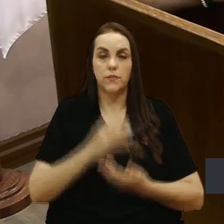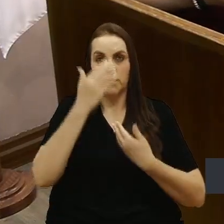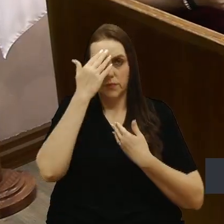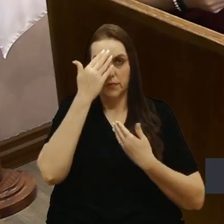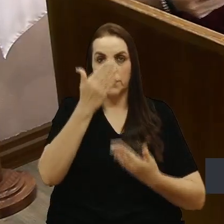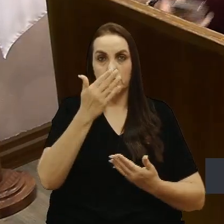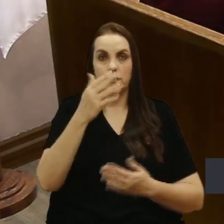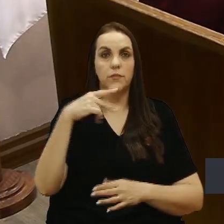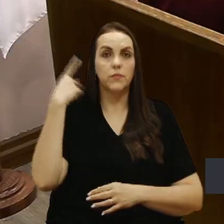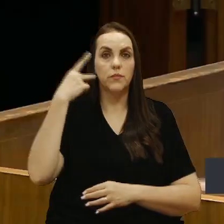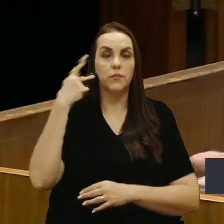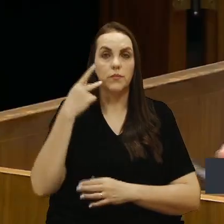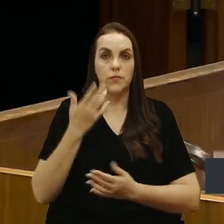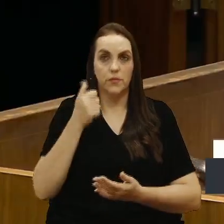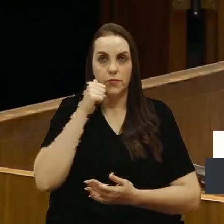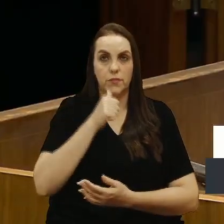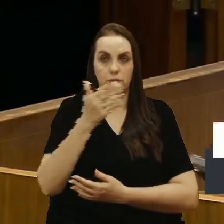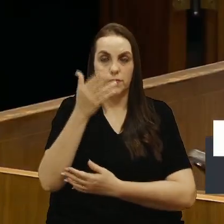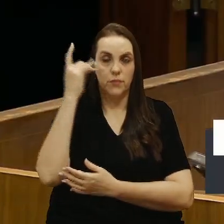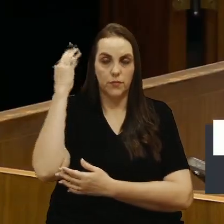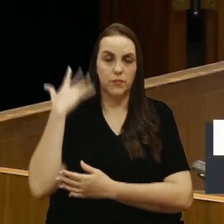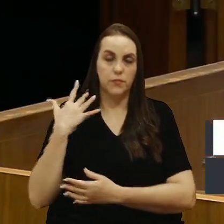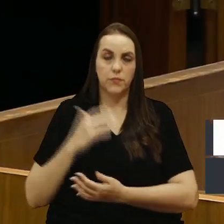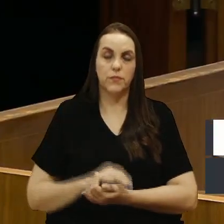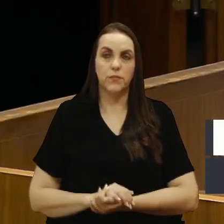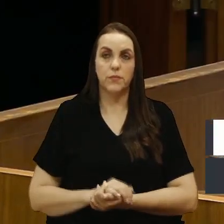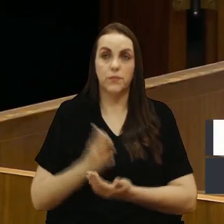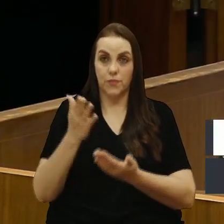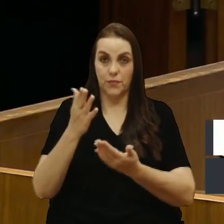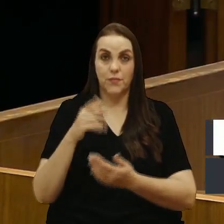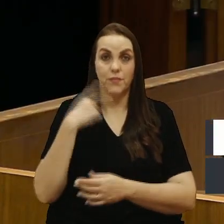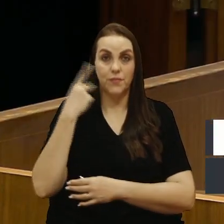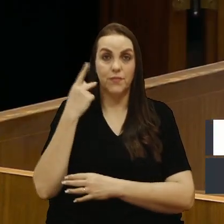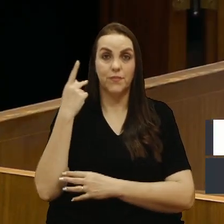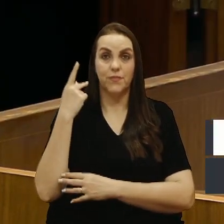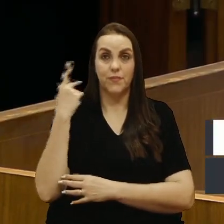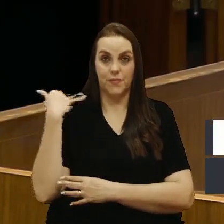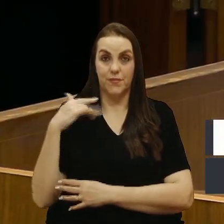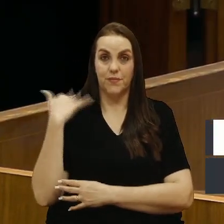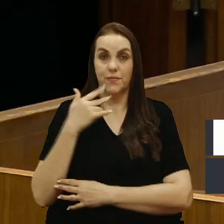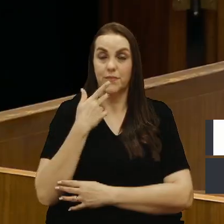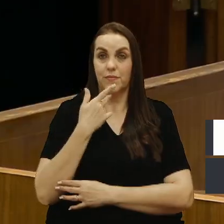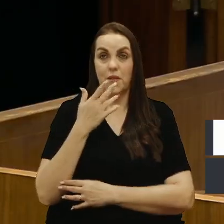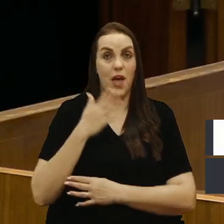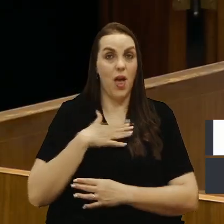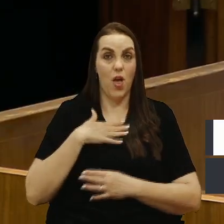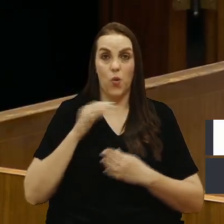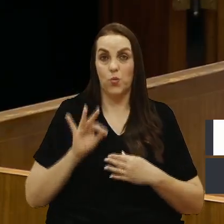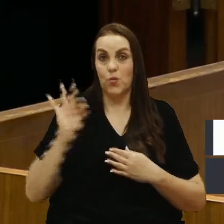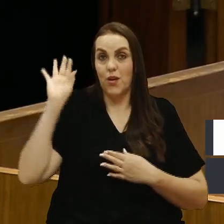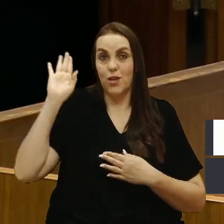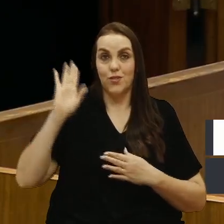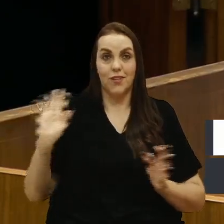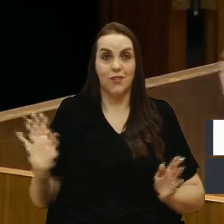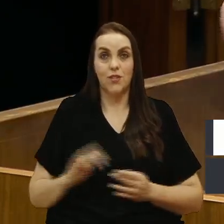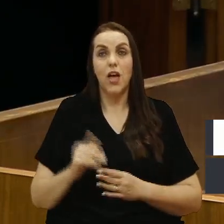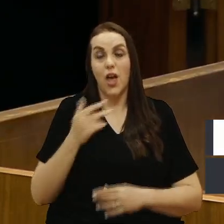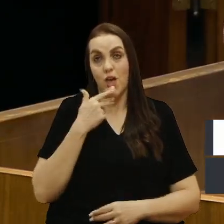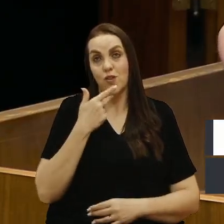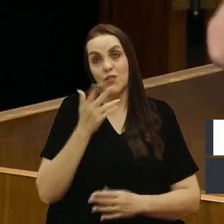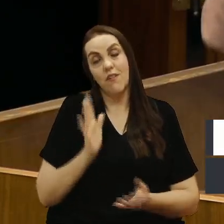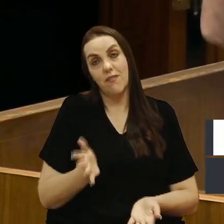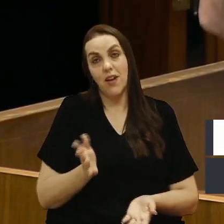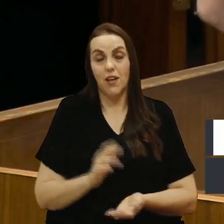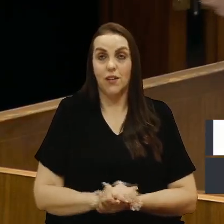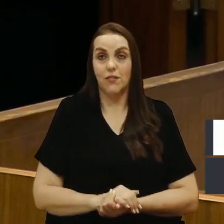Obrigado, vereadora. Aqui a vereadora Andressa veio e disse, eu não serei candidato. Eu já digo que,